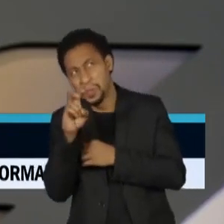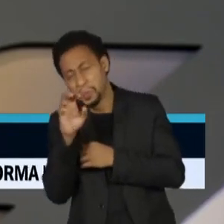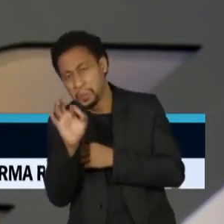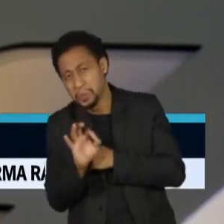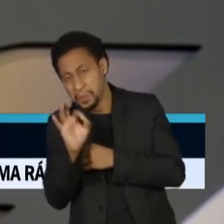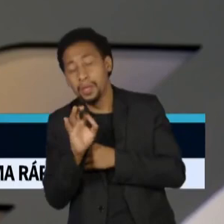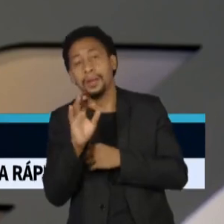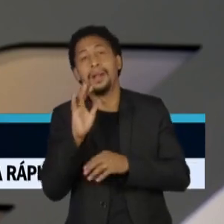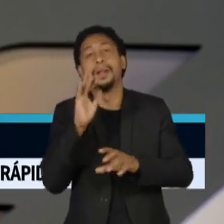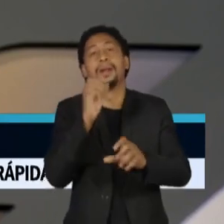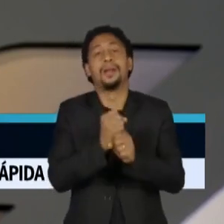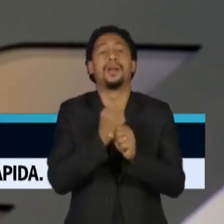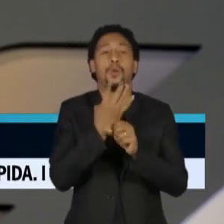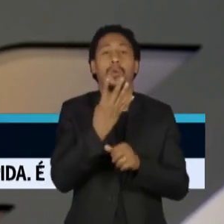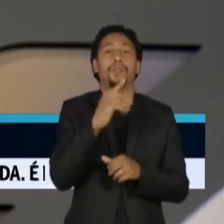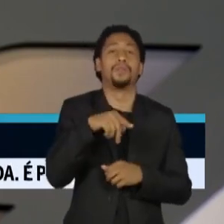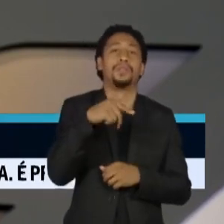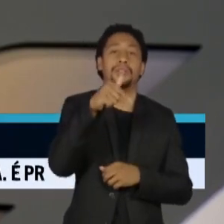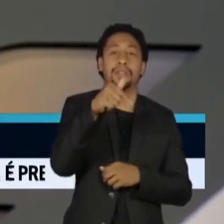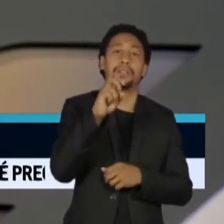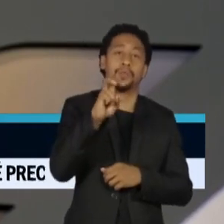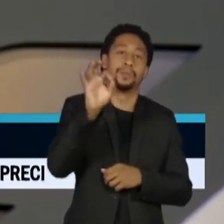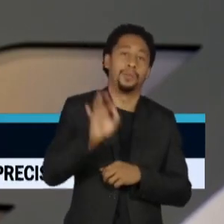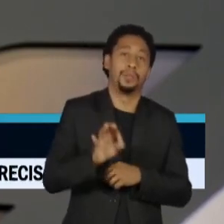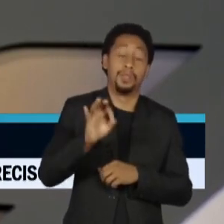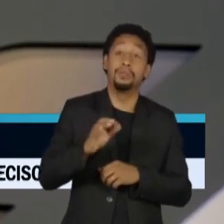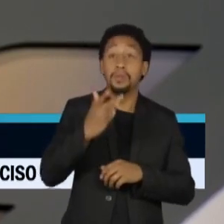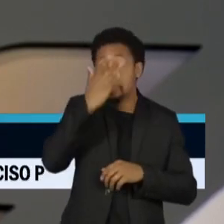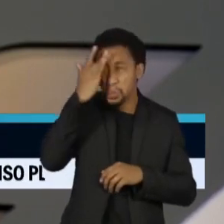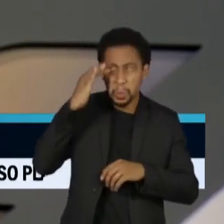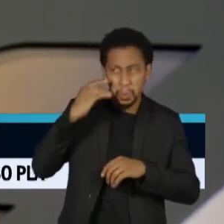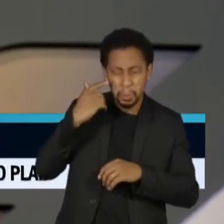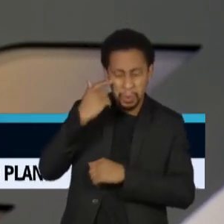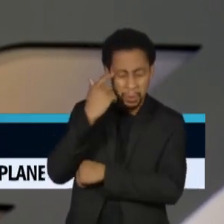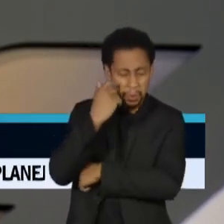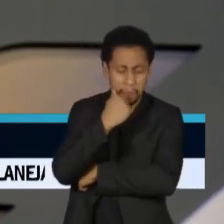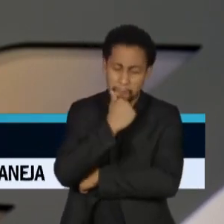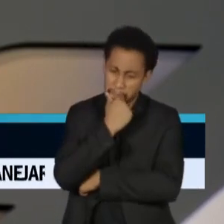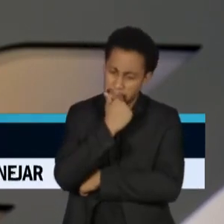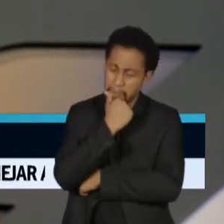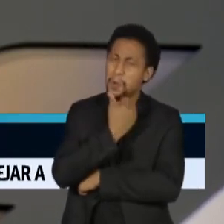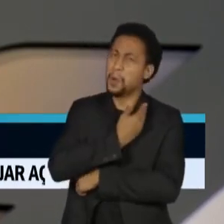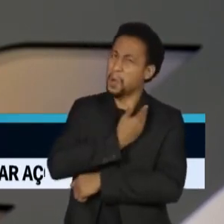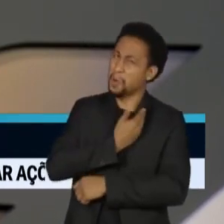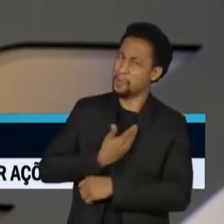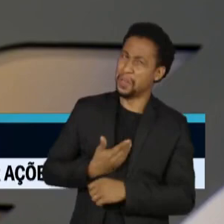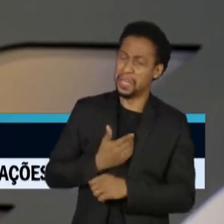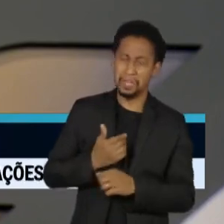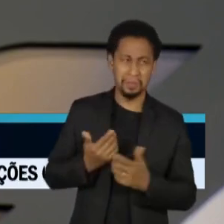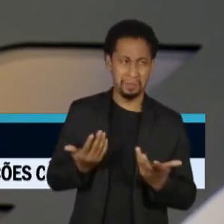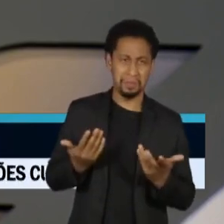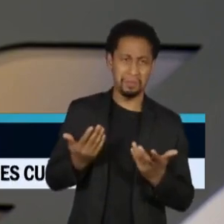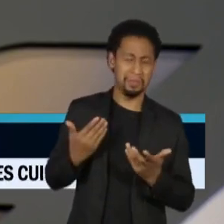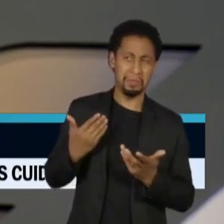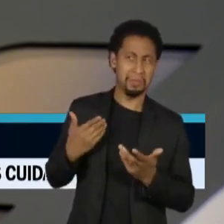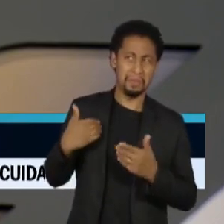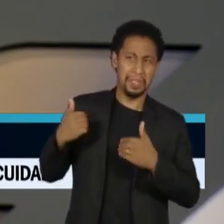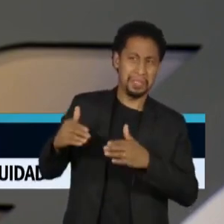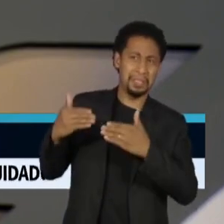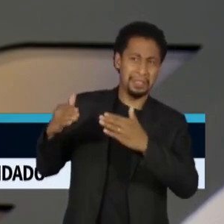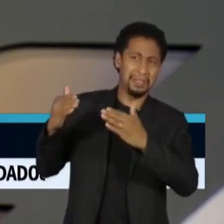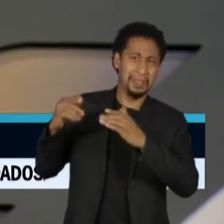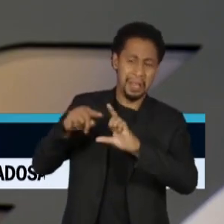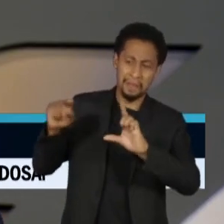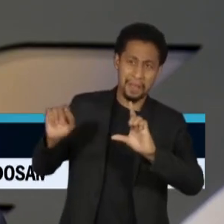matéria citou. As pessoas estão falando assim, não, o governo vai deixar a inflação ser mais alta. Por isso é